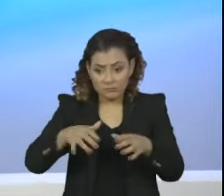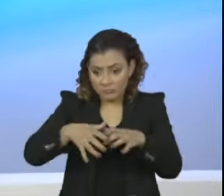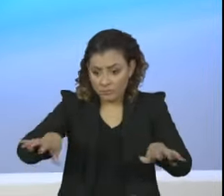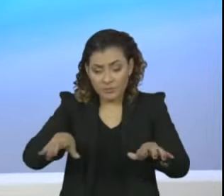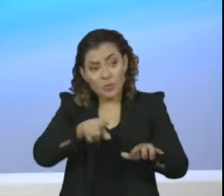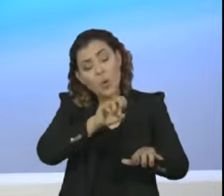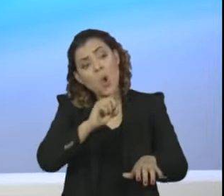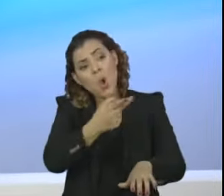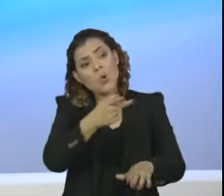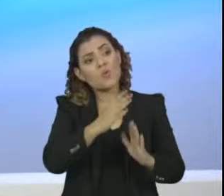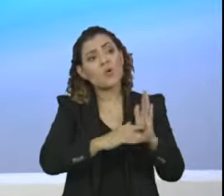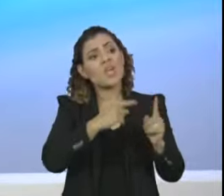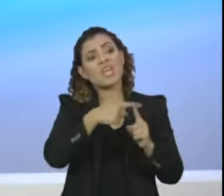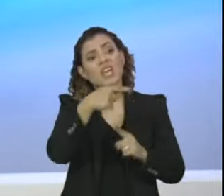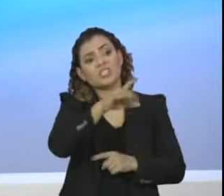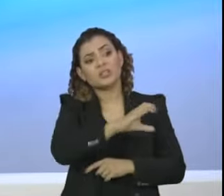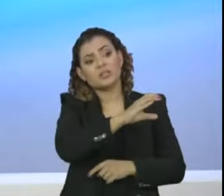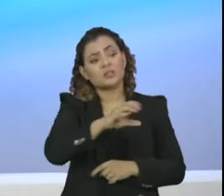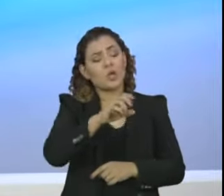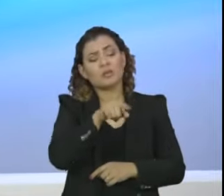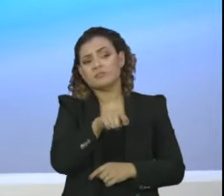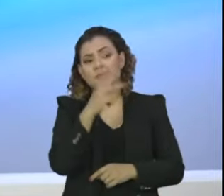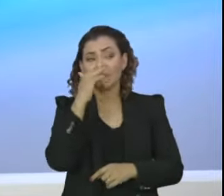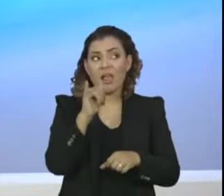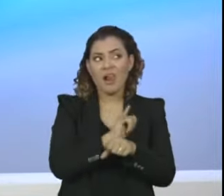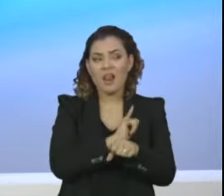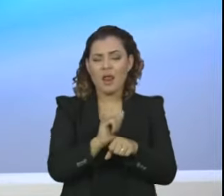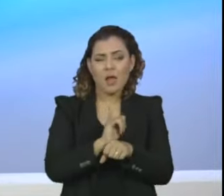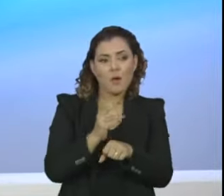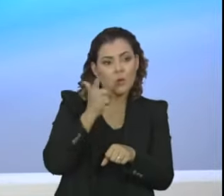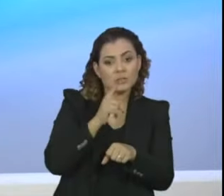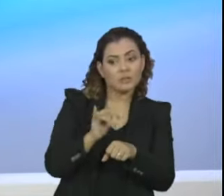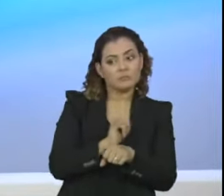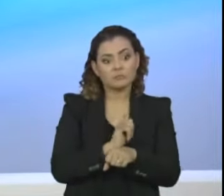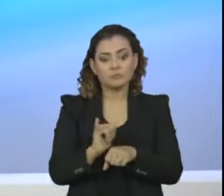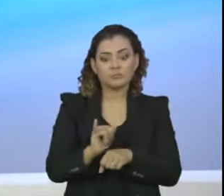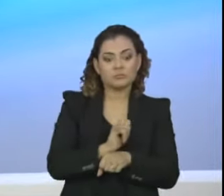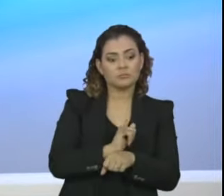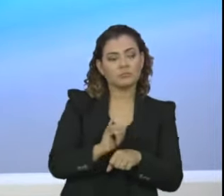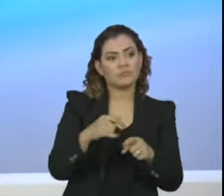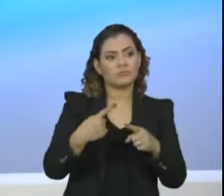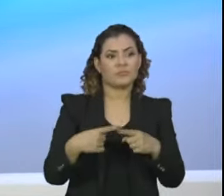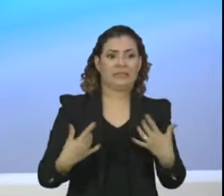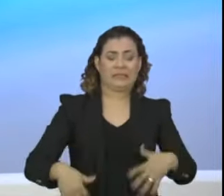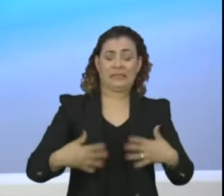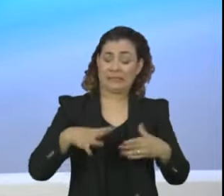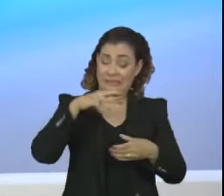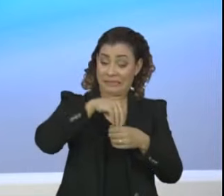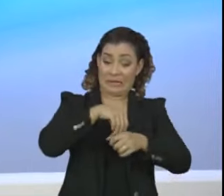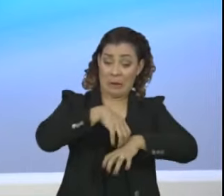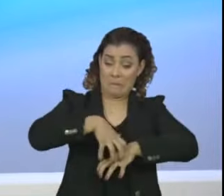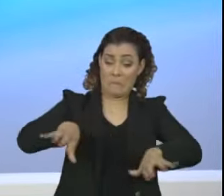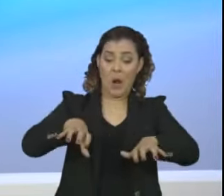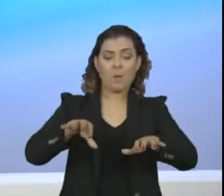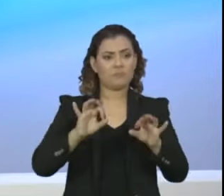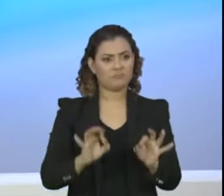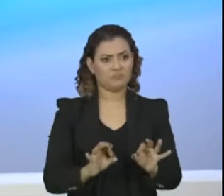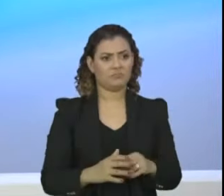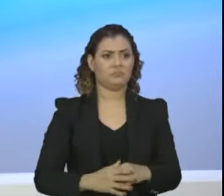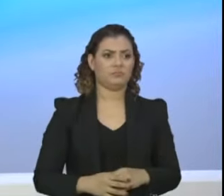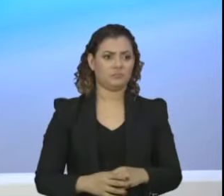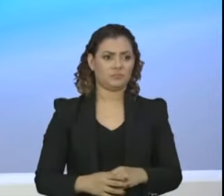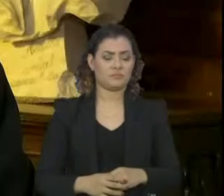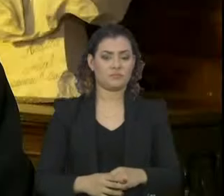ou se o seu acha que a igreja para igreja vai conseguir contornar essa opção política tão latente dentro dela atualmente donde